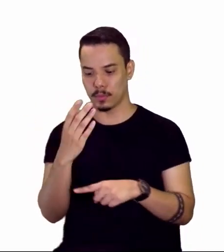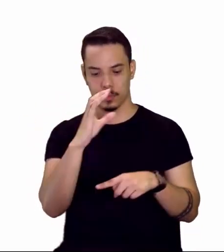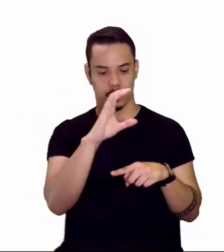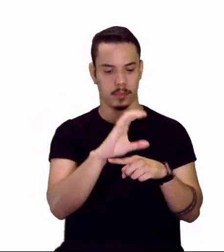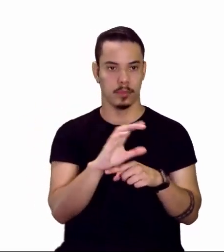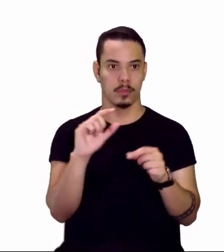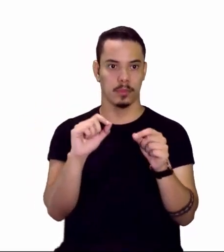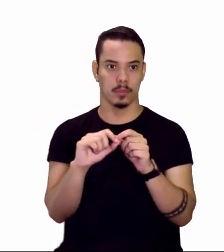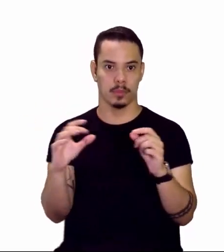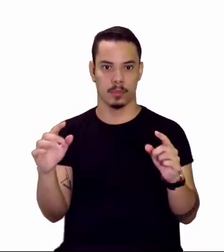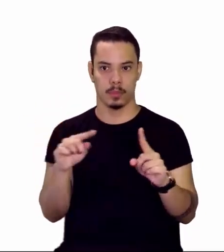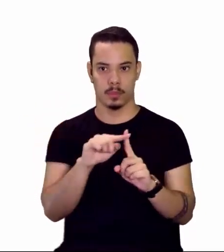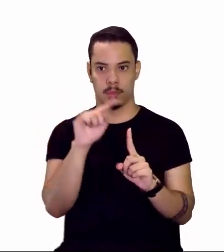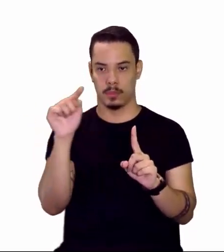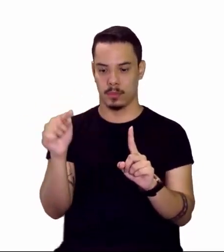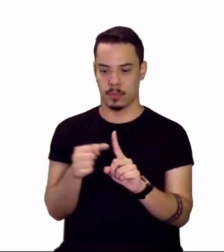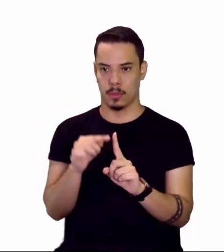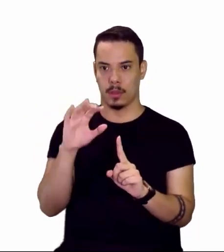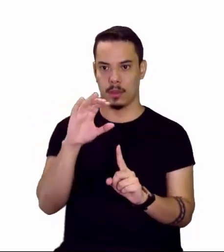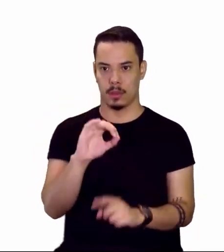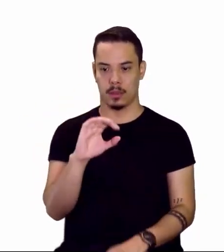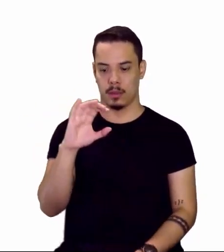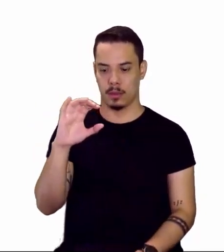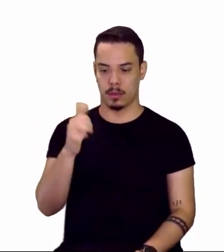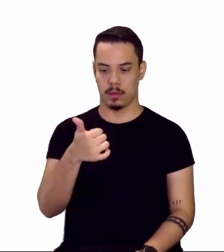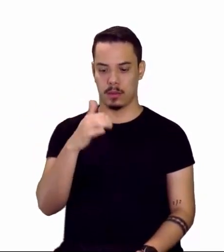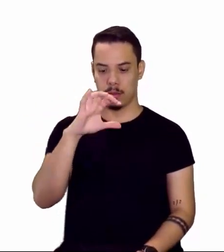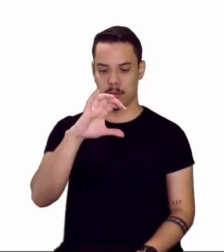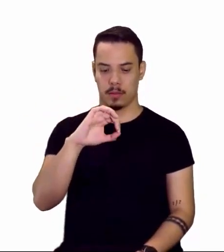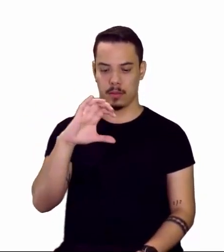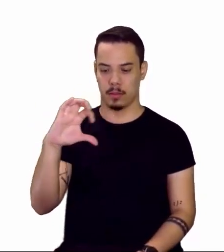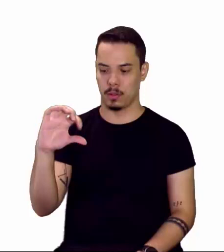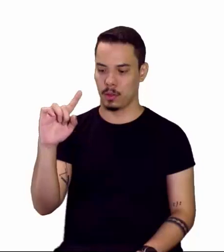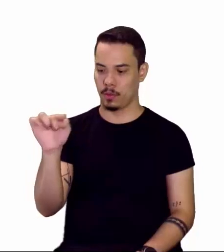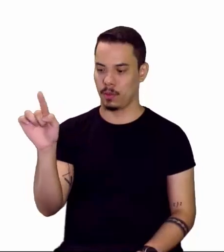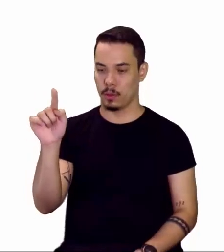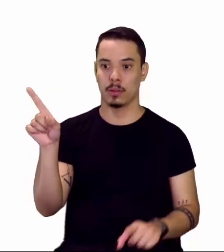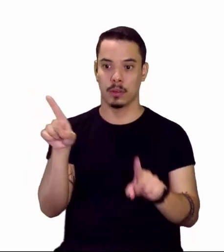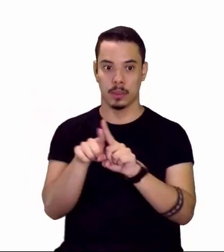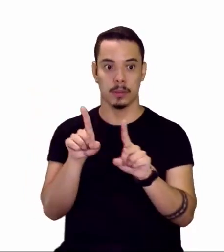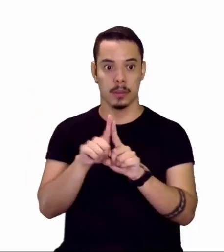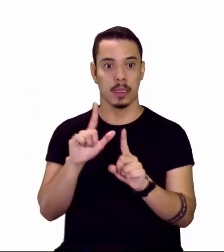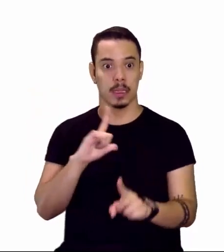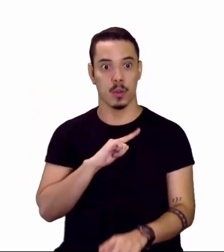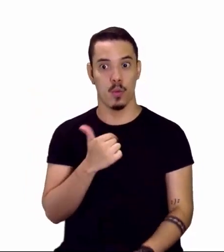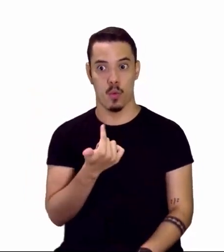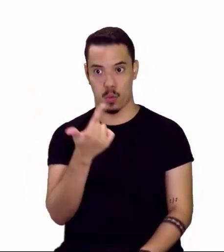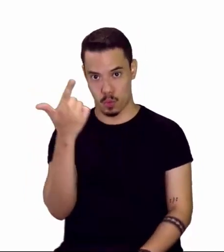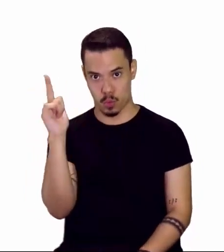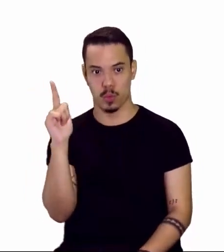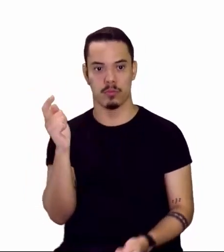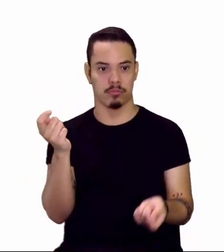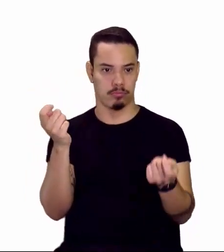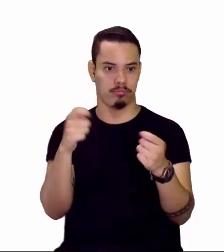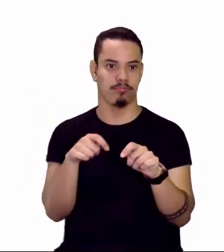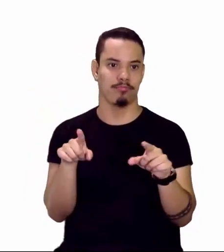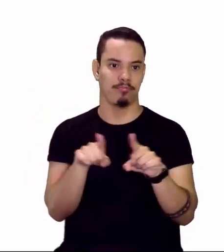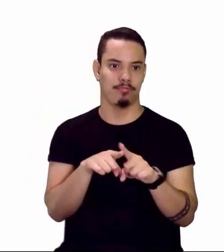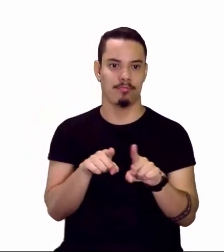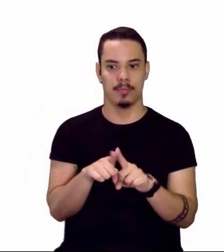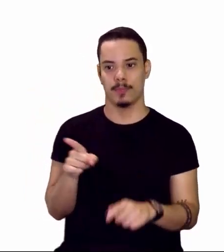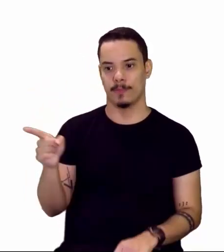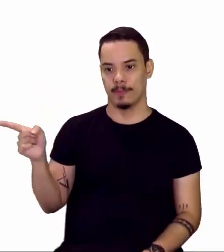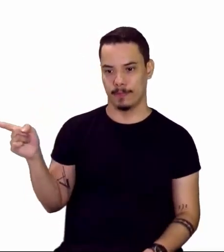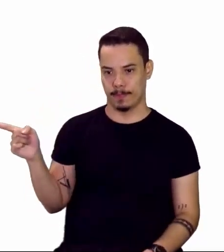água de 109 graus. Para isso, nós temos ainda outra geometria, é quando